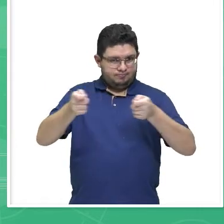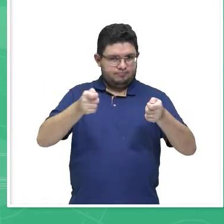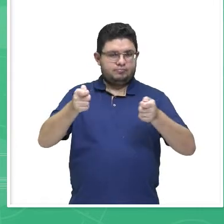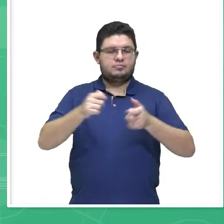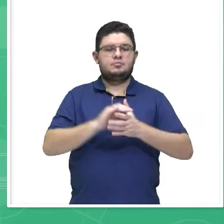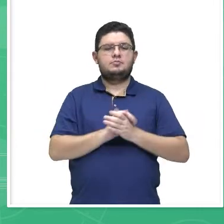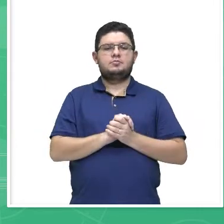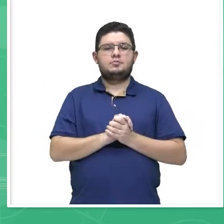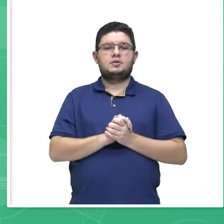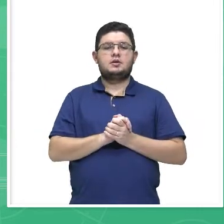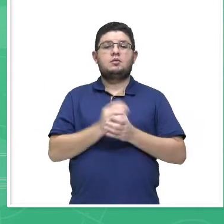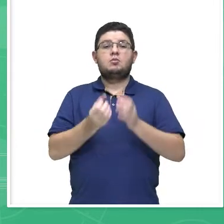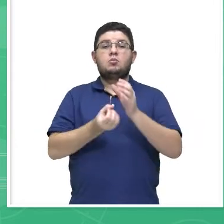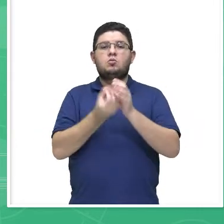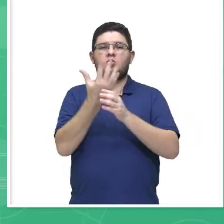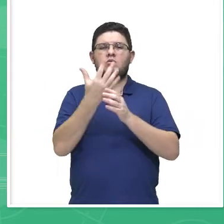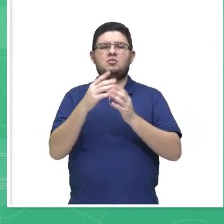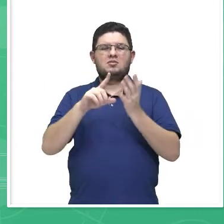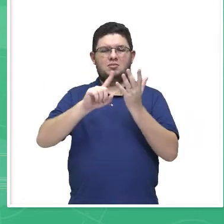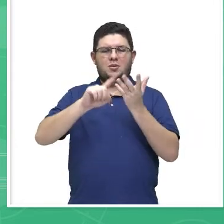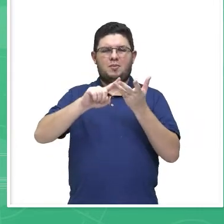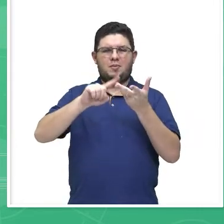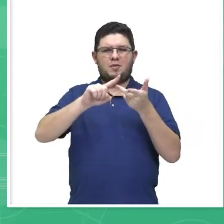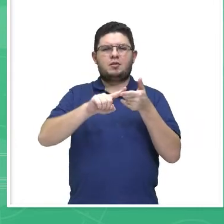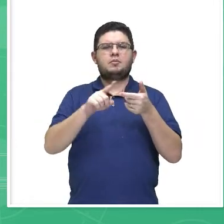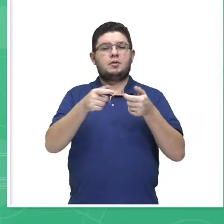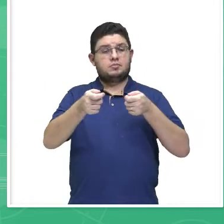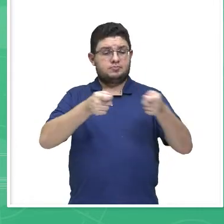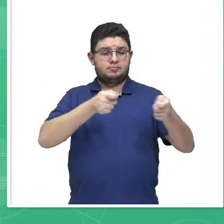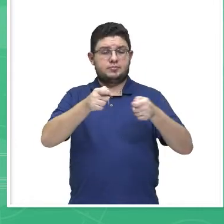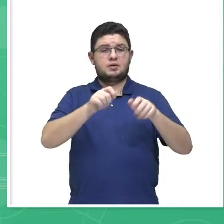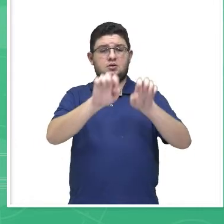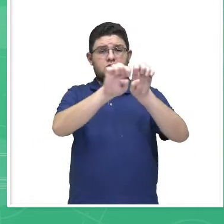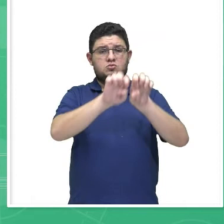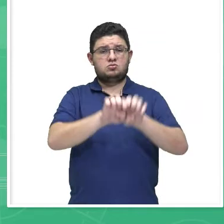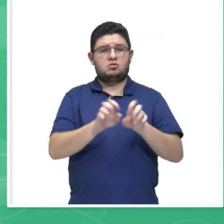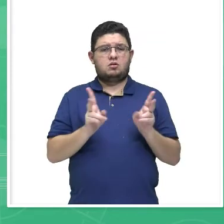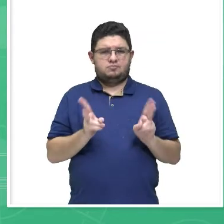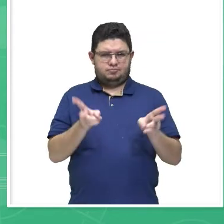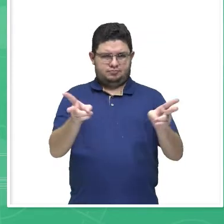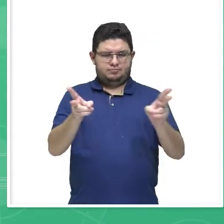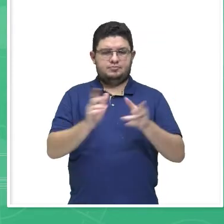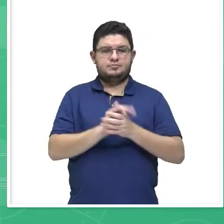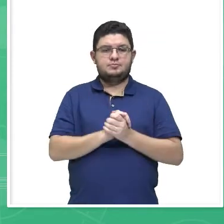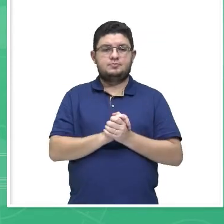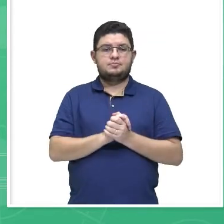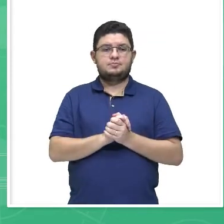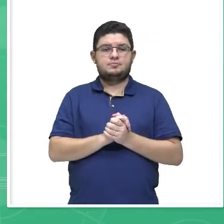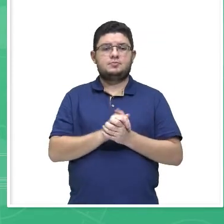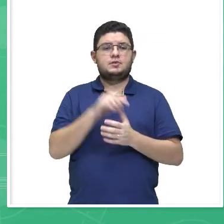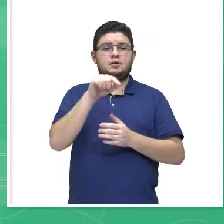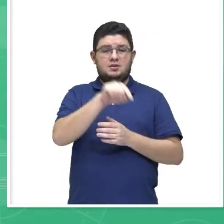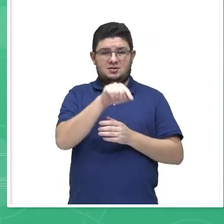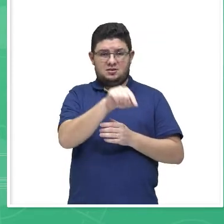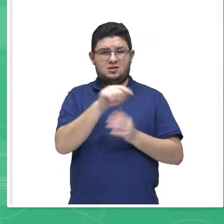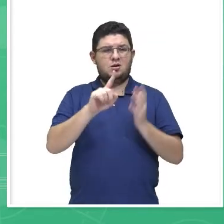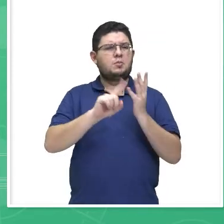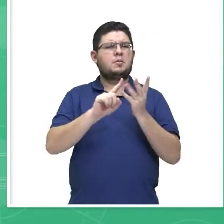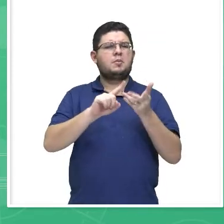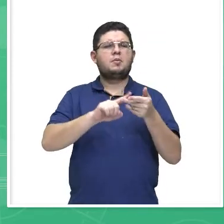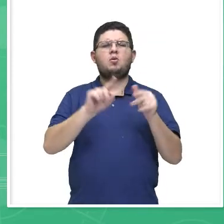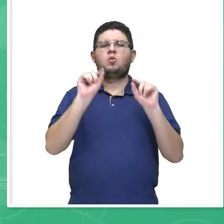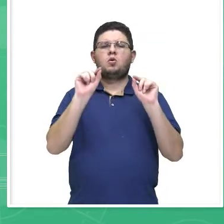cria inúmeros aparatos para manter a estrutura da produção. Esses aparatos são nomeados por Marx